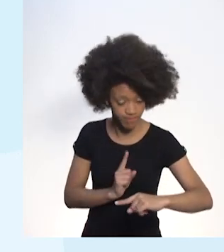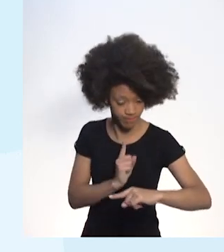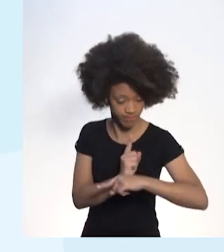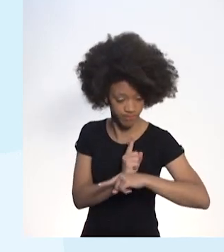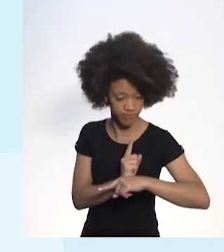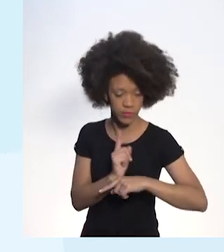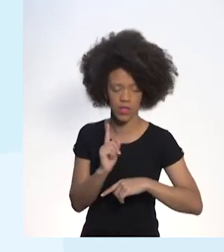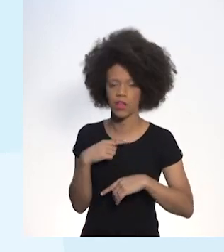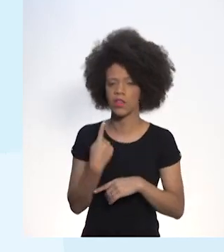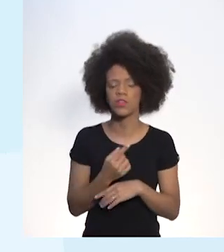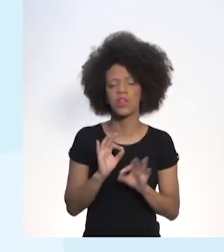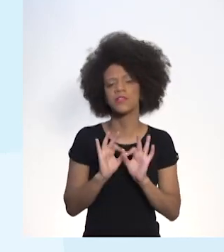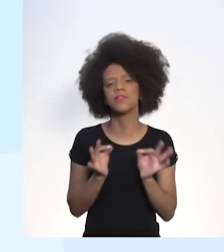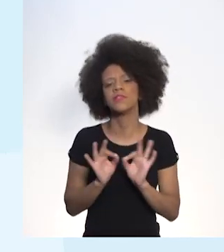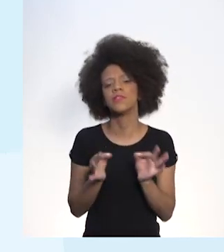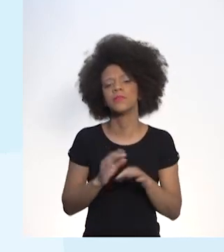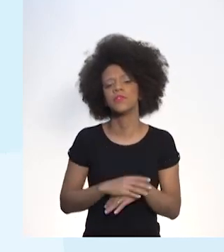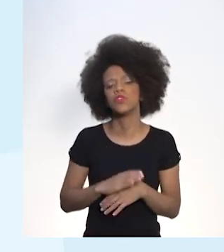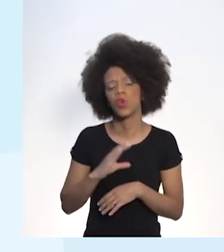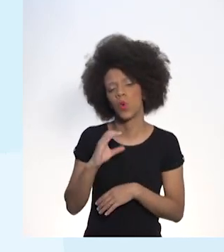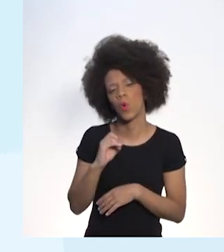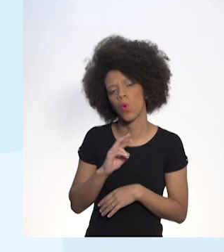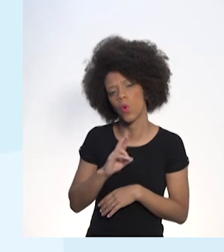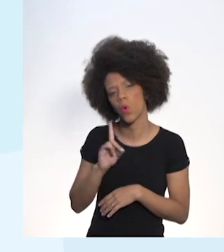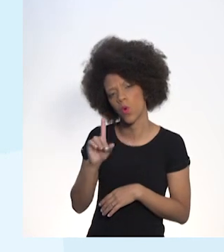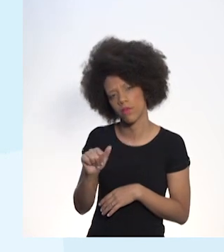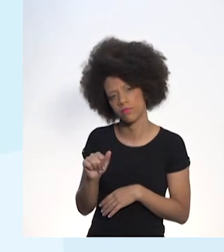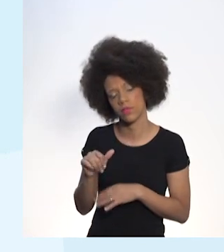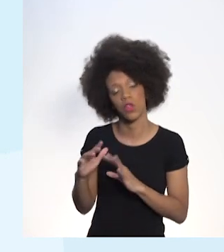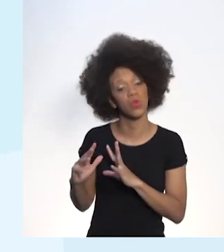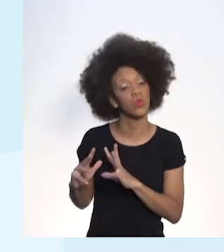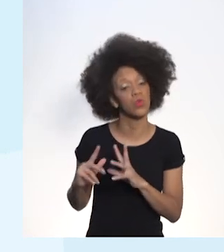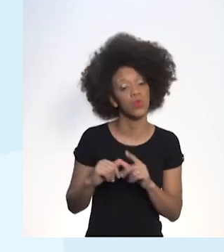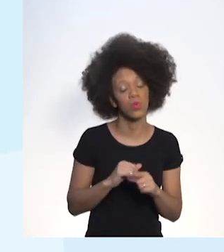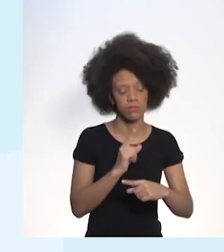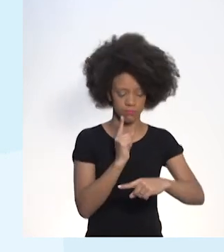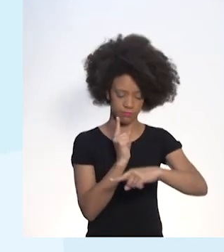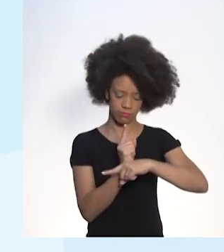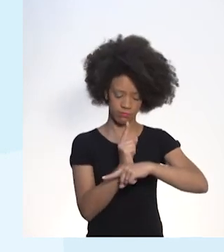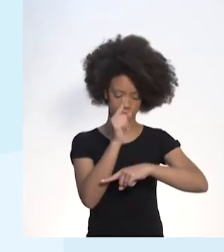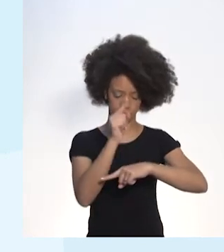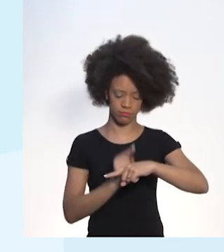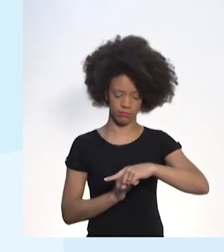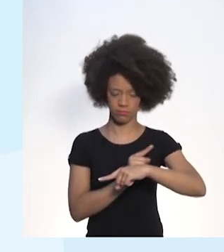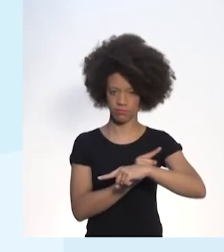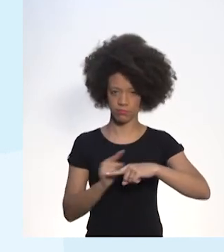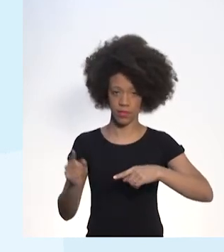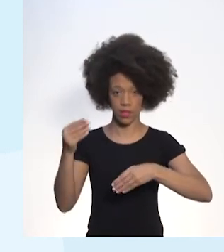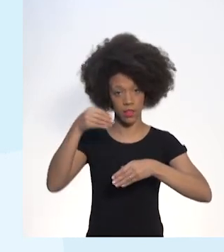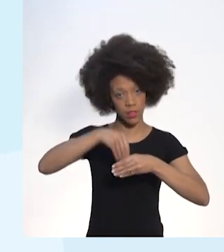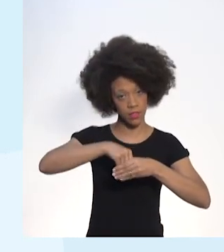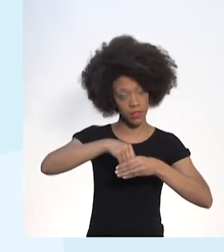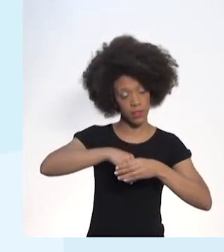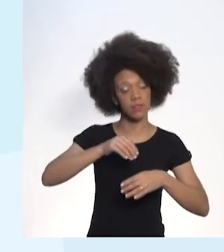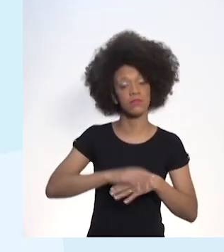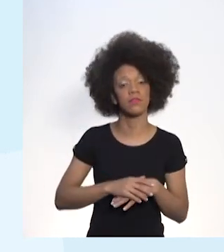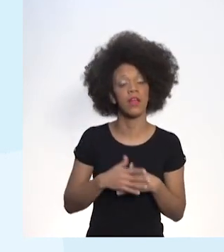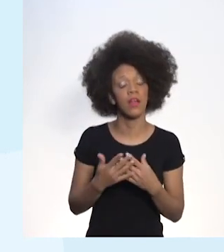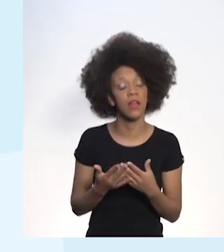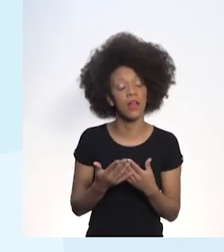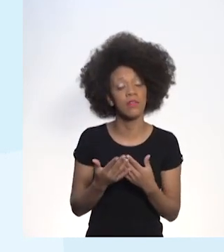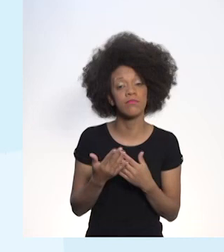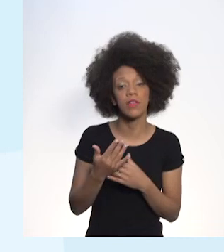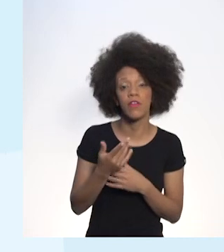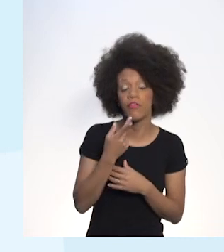a gente chama simplesmente de corda, né? Todo segmento de reta que passa dentro da circunferência, a gente chama de corda. A gente não